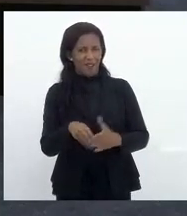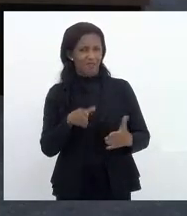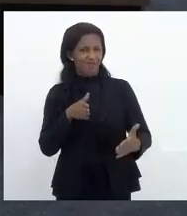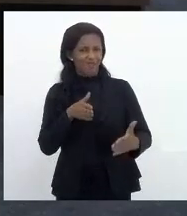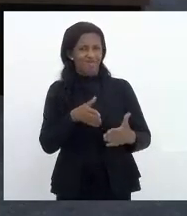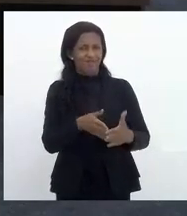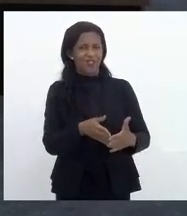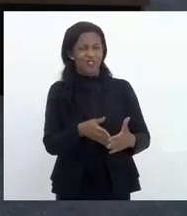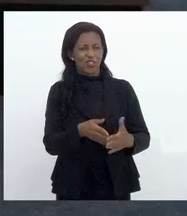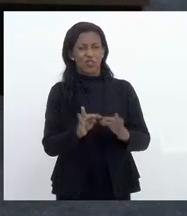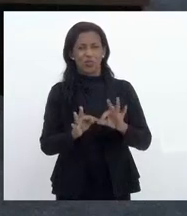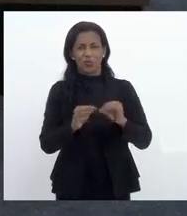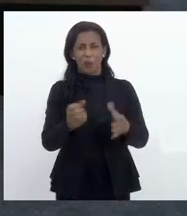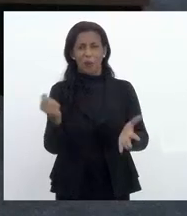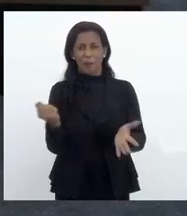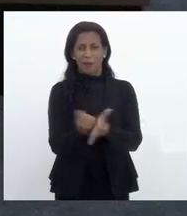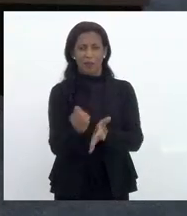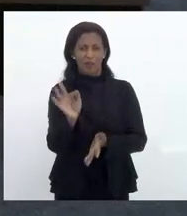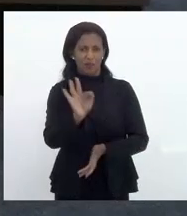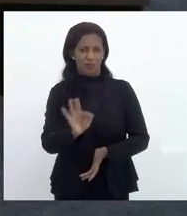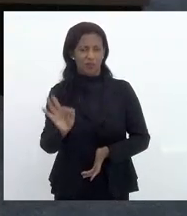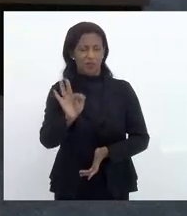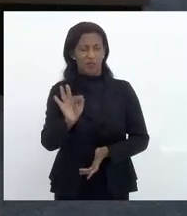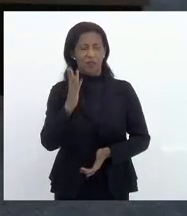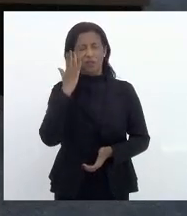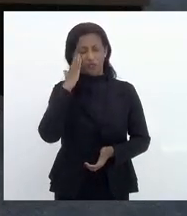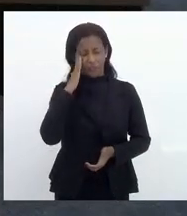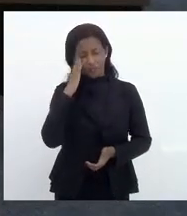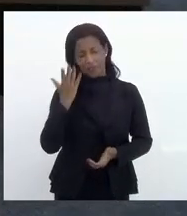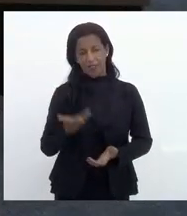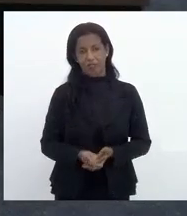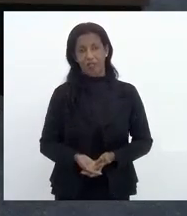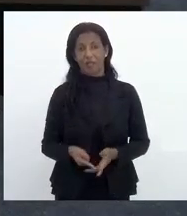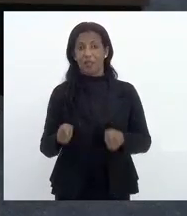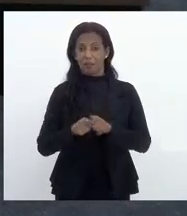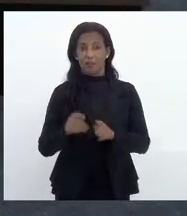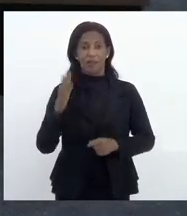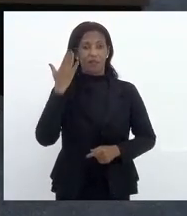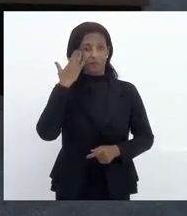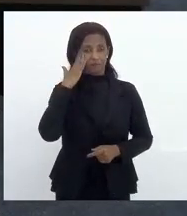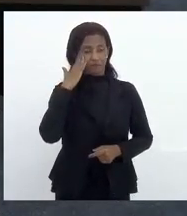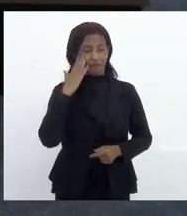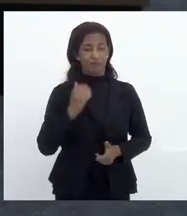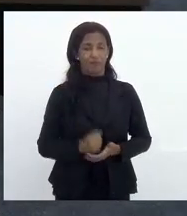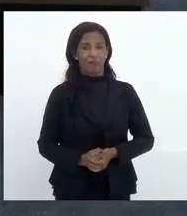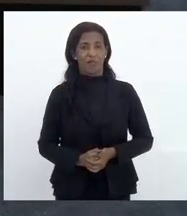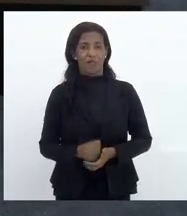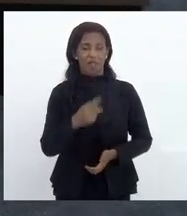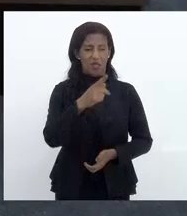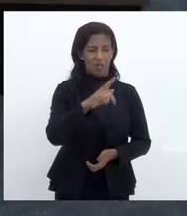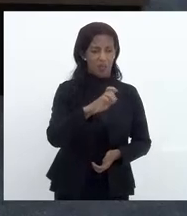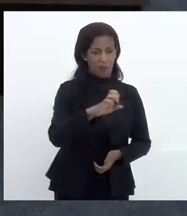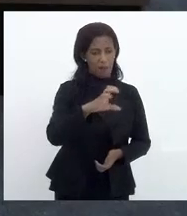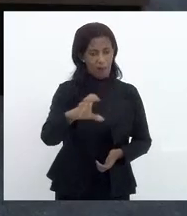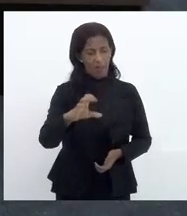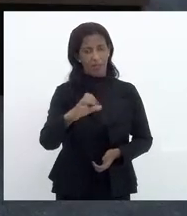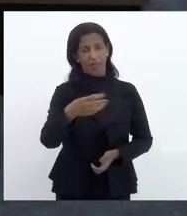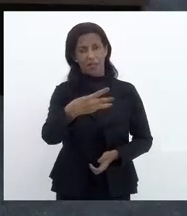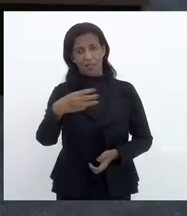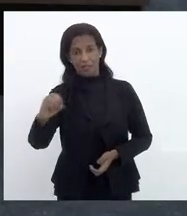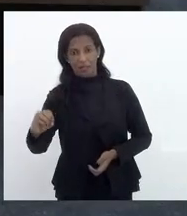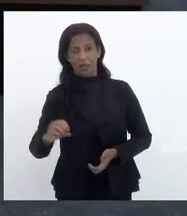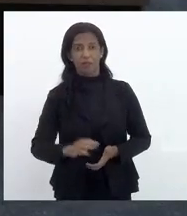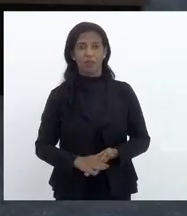totalmente pacto federativo a gente tem entende assim assim como entendem O que é que o PEC